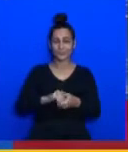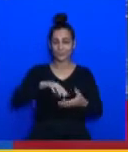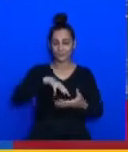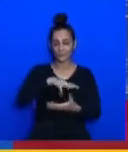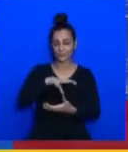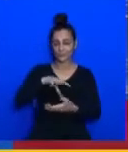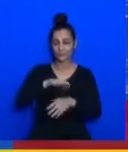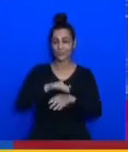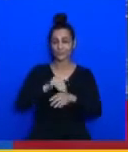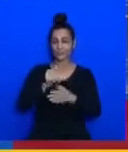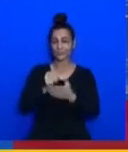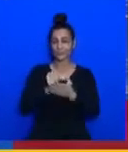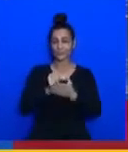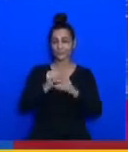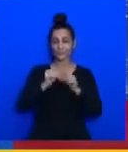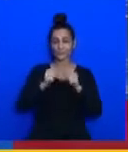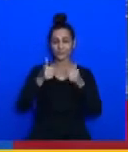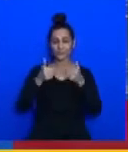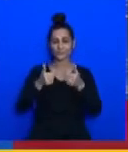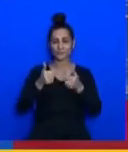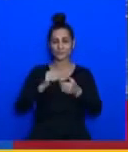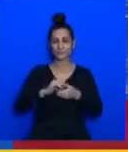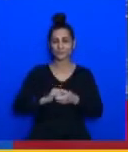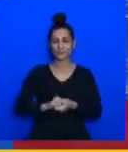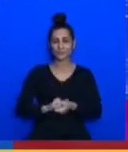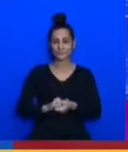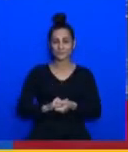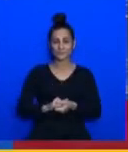O globo girando, você chamando, a sorte chegando.